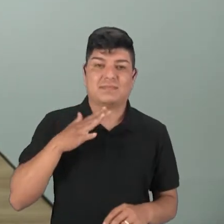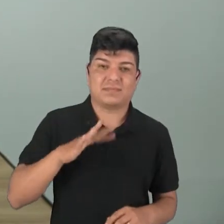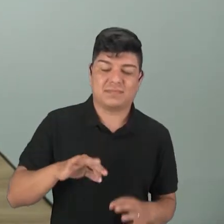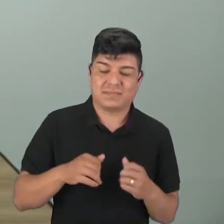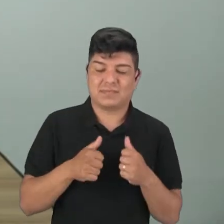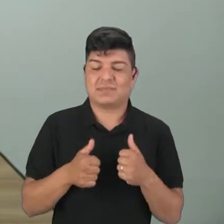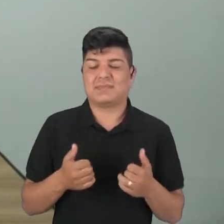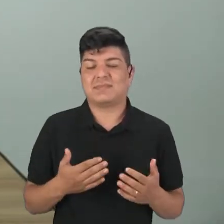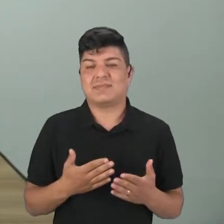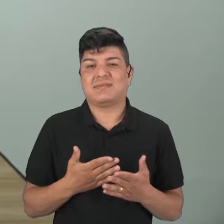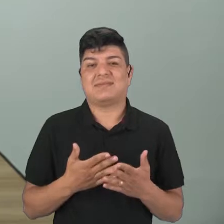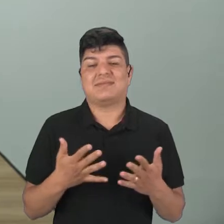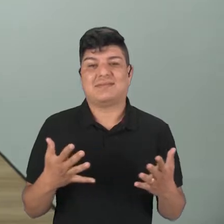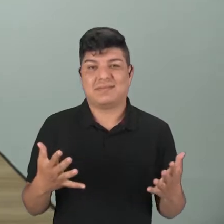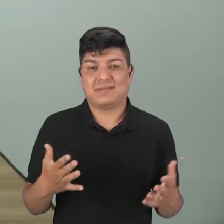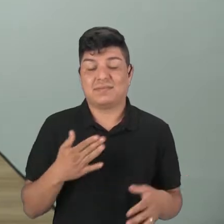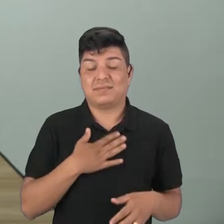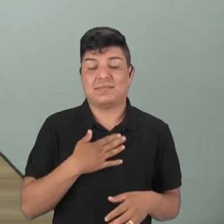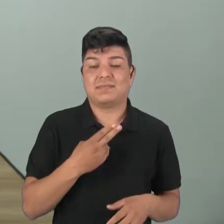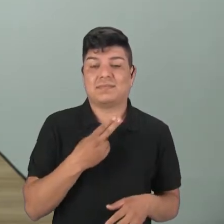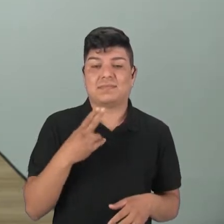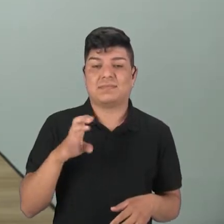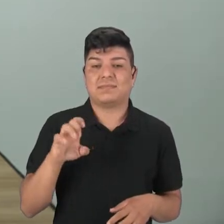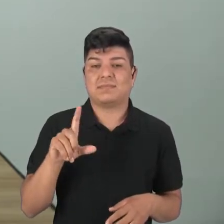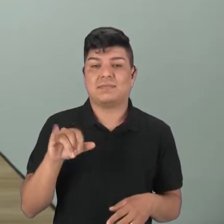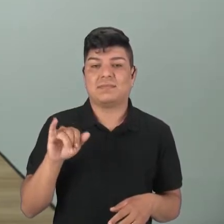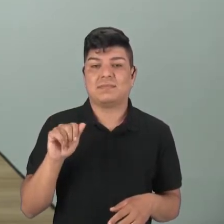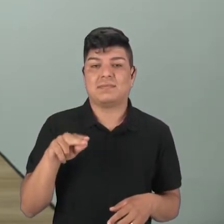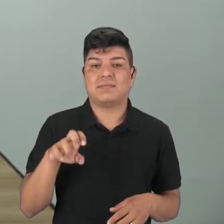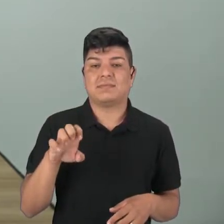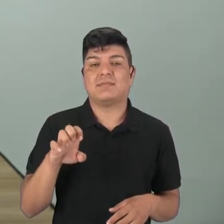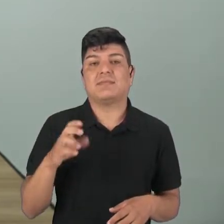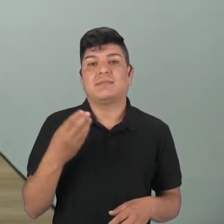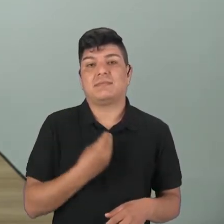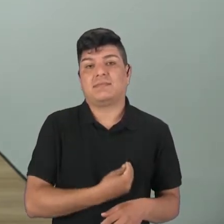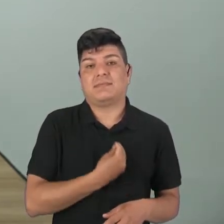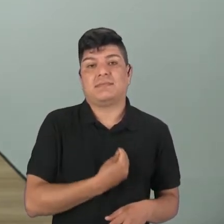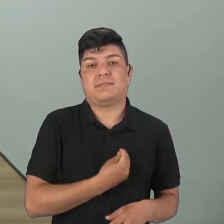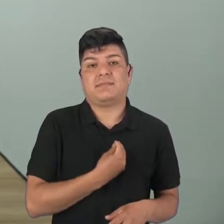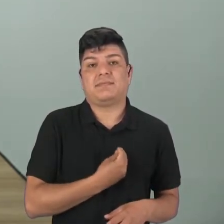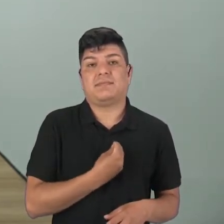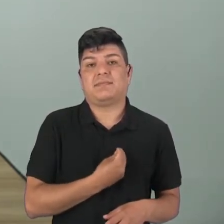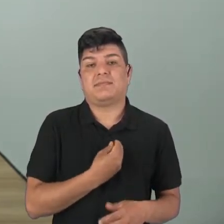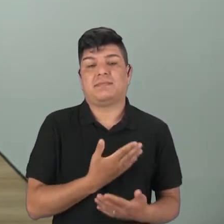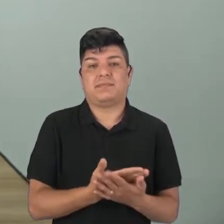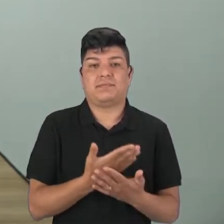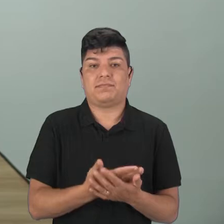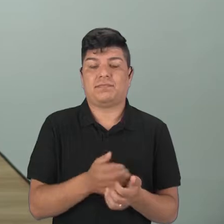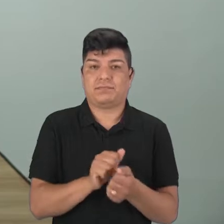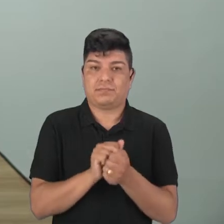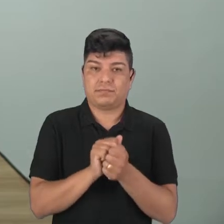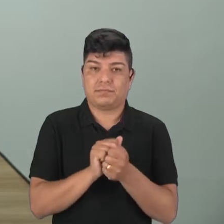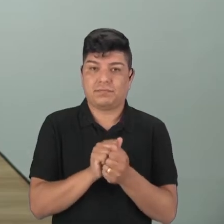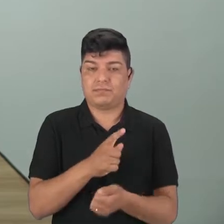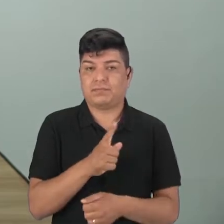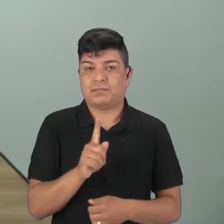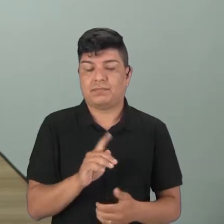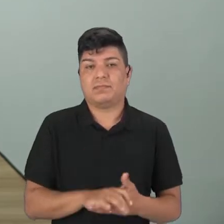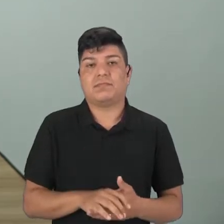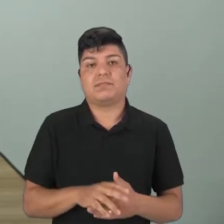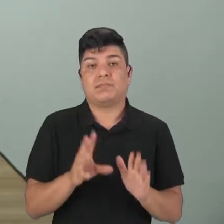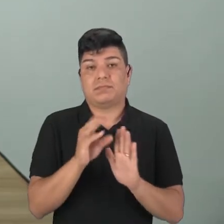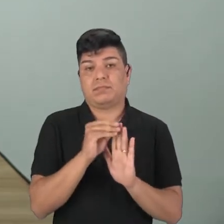crianças! Tudo bem com vocês? Eu sou a professora Eliane Medeiros e estou aqui para estudar com vocês,